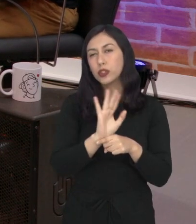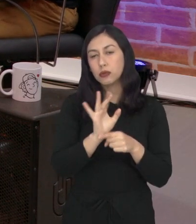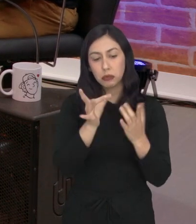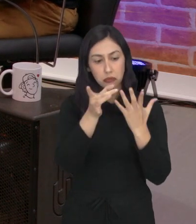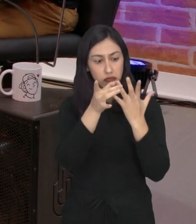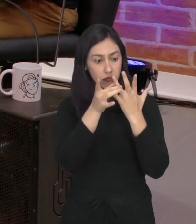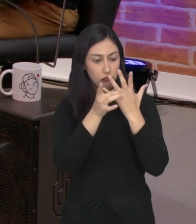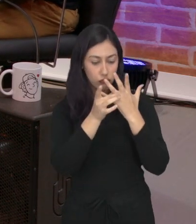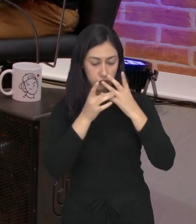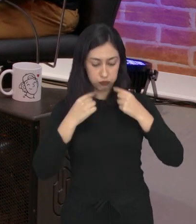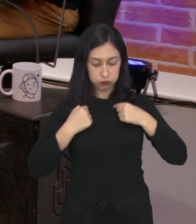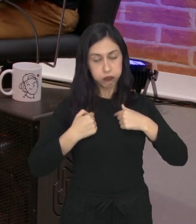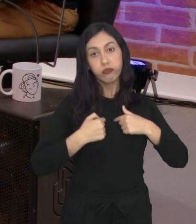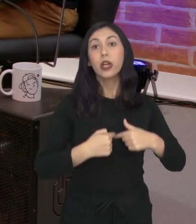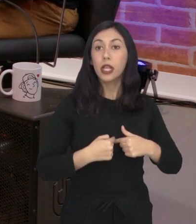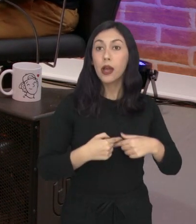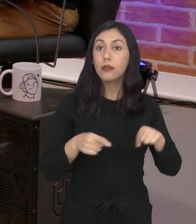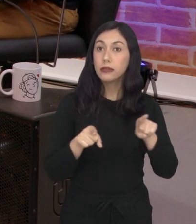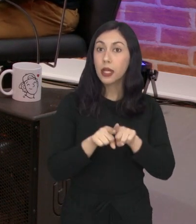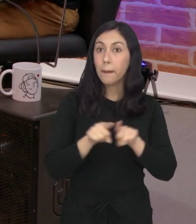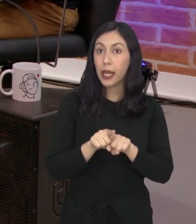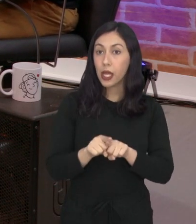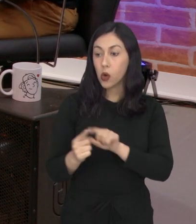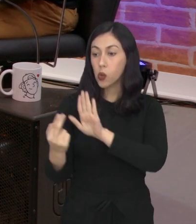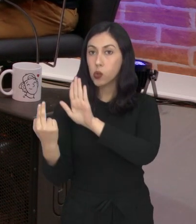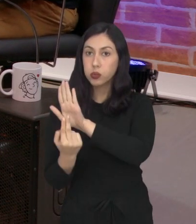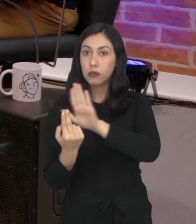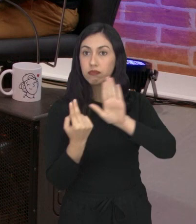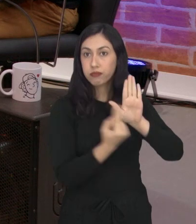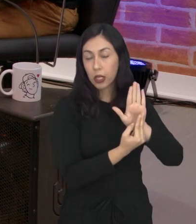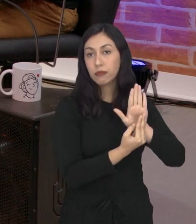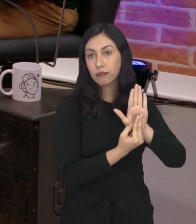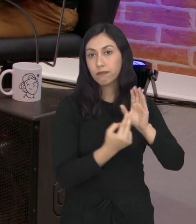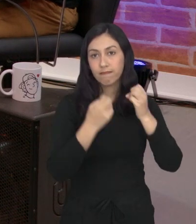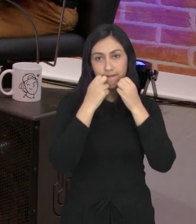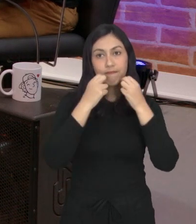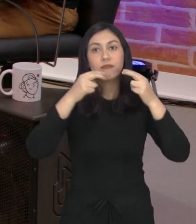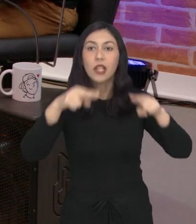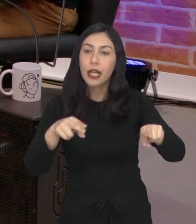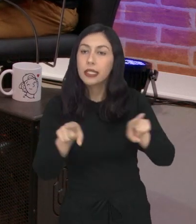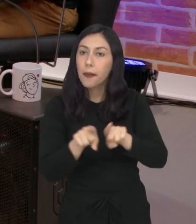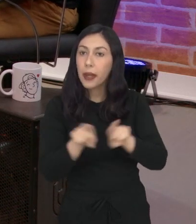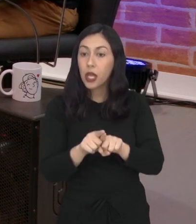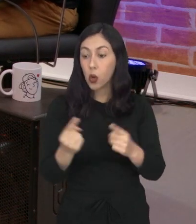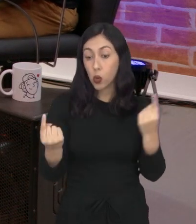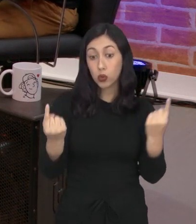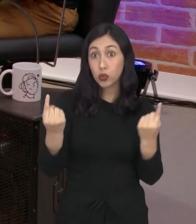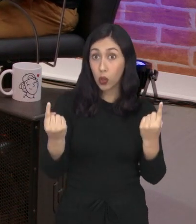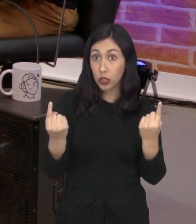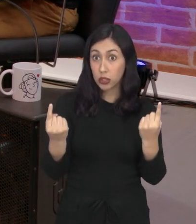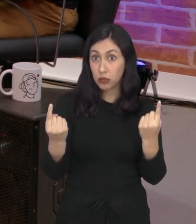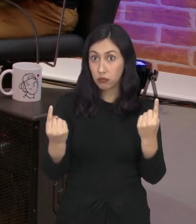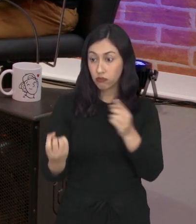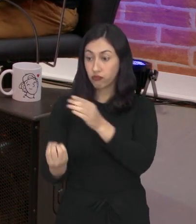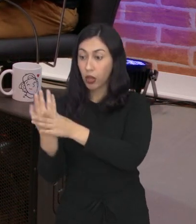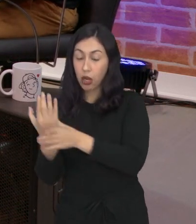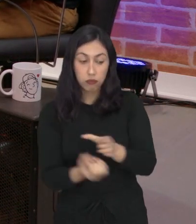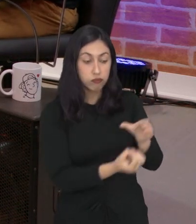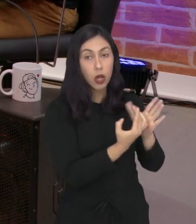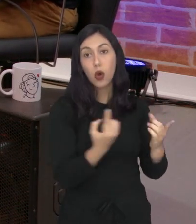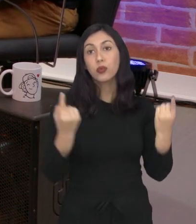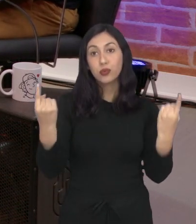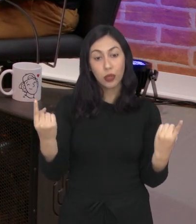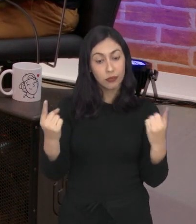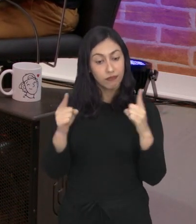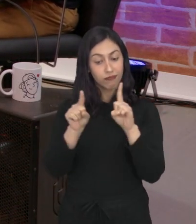do Senhor dos Anéis, e eu gosto muito de Nárnia. E tanto Tolkien quanto C.S. Lewis, eles eram amigos. Então eles eram aquela pessoa que trocava figurinha. Os dois